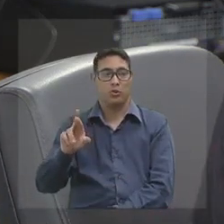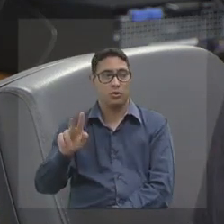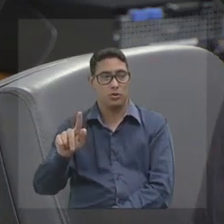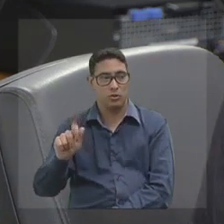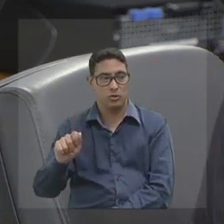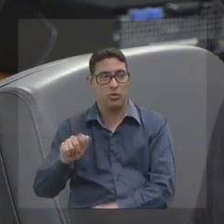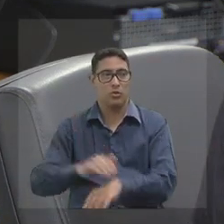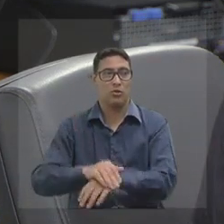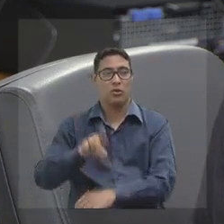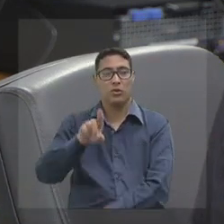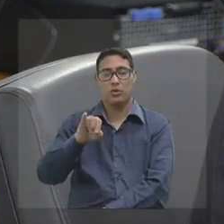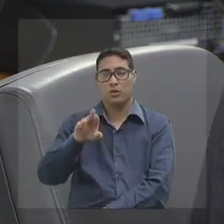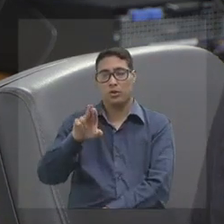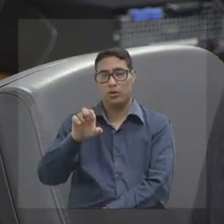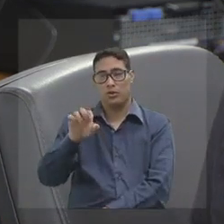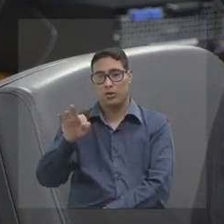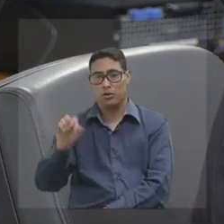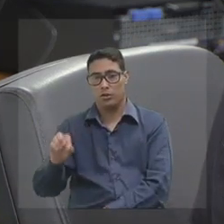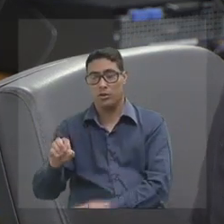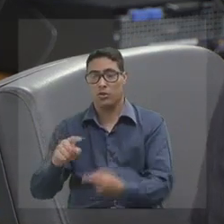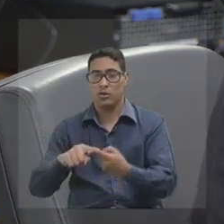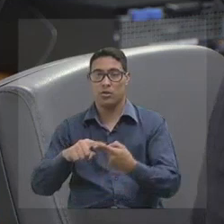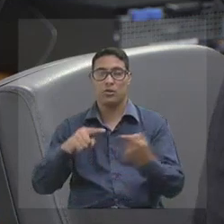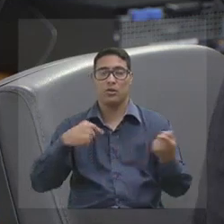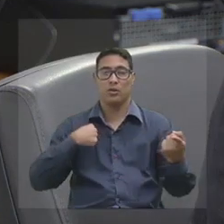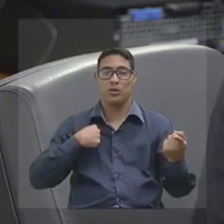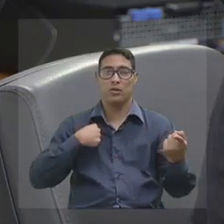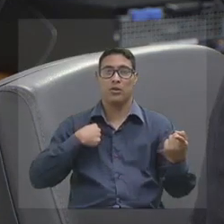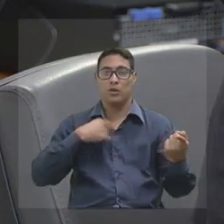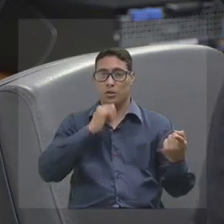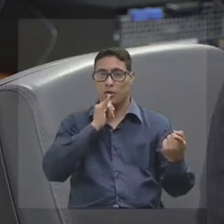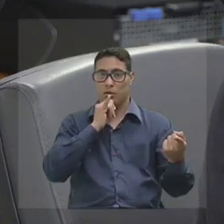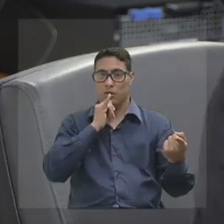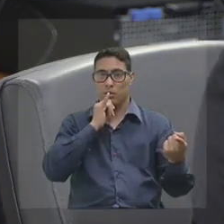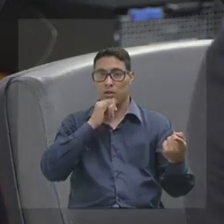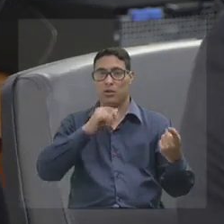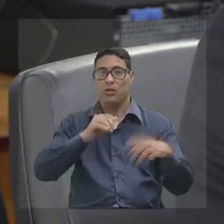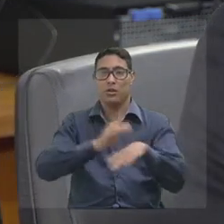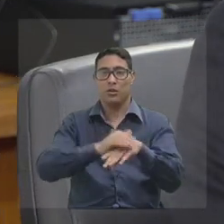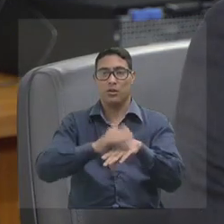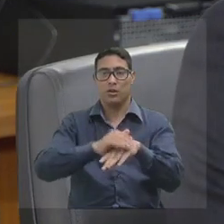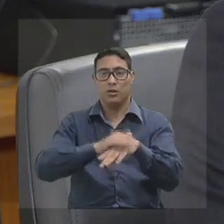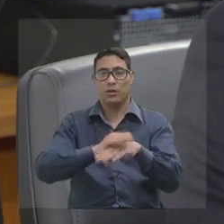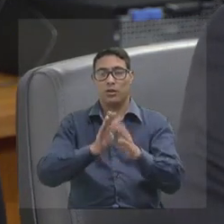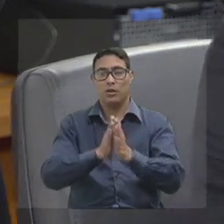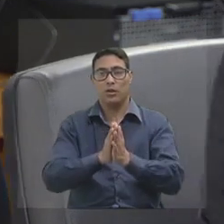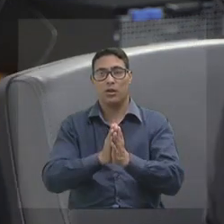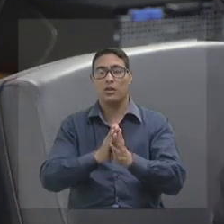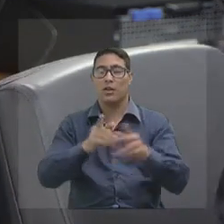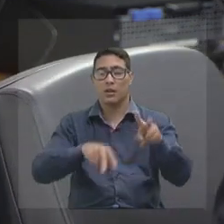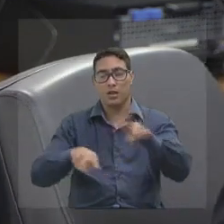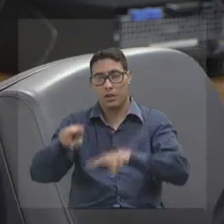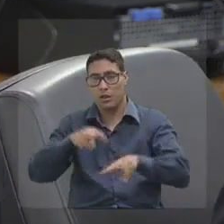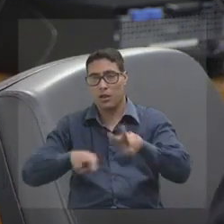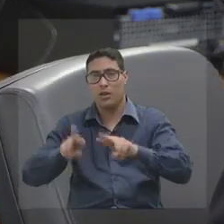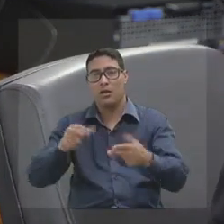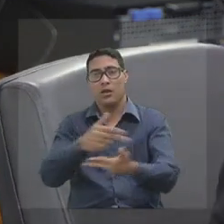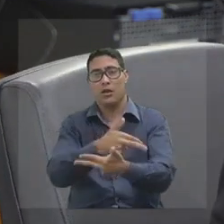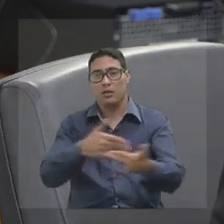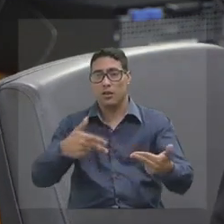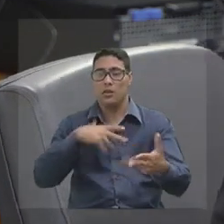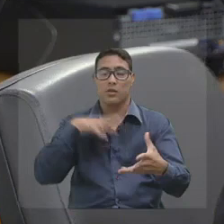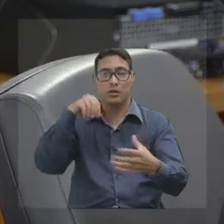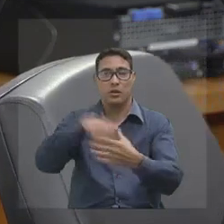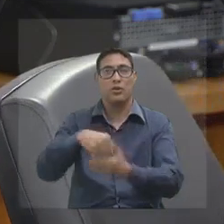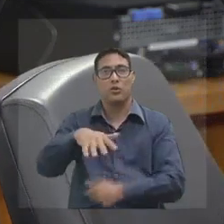diretor-geral do Instituto minha gestão das águas está aqui e então nós estamos com todas as análises dentro do prazo legal